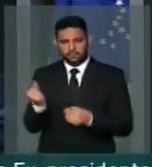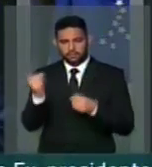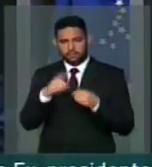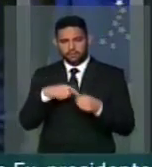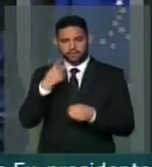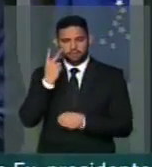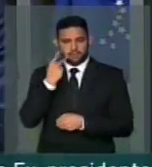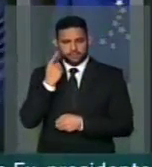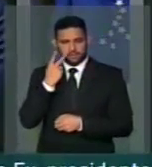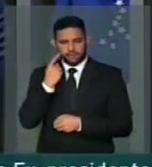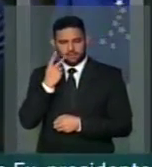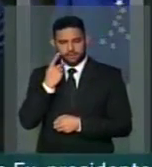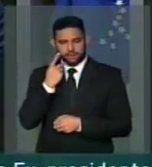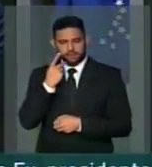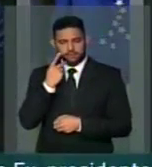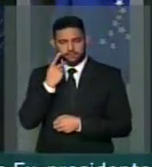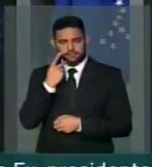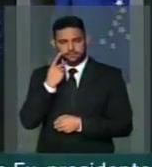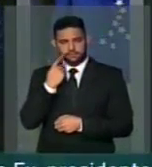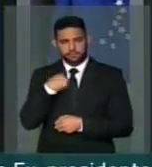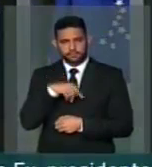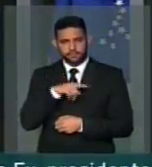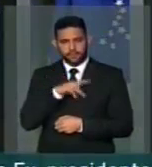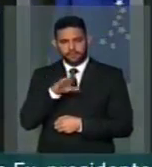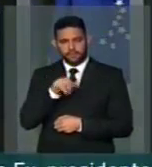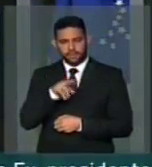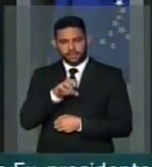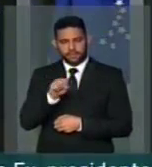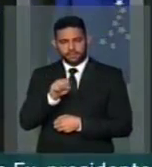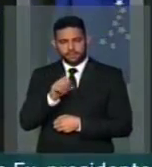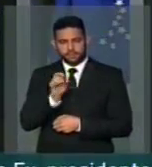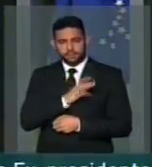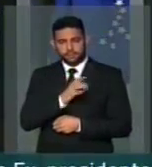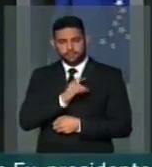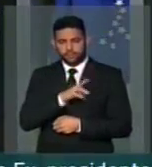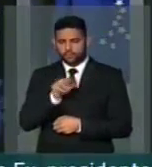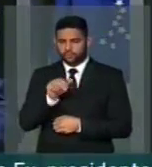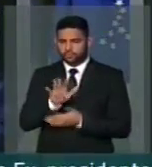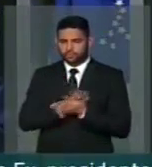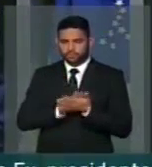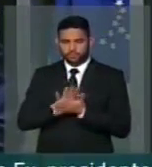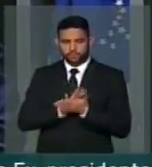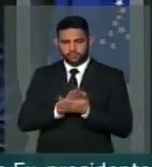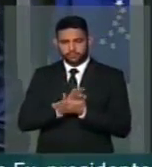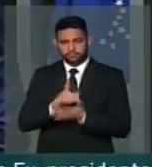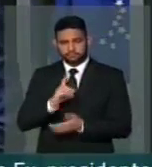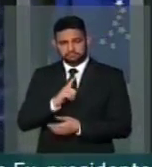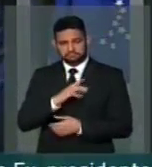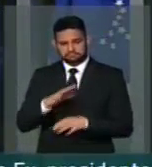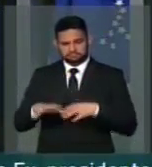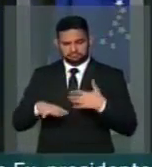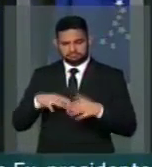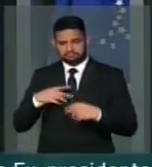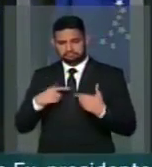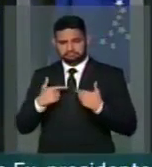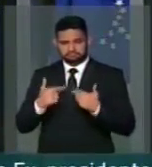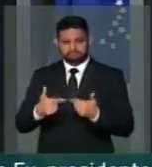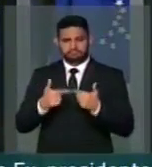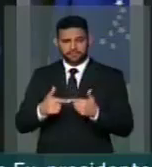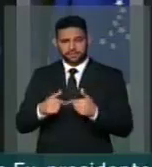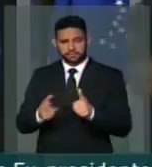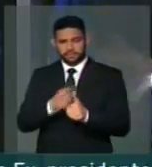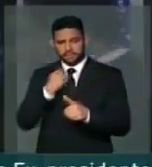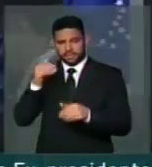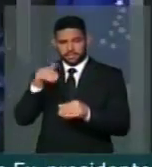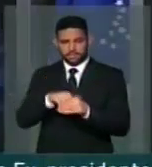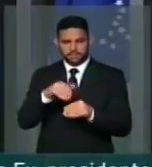o Ceará e com a abnegação e o destemor que sempre o teve, enfrenta a sua primeira